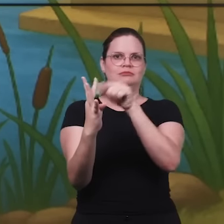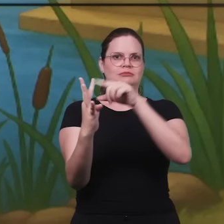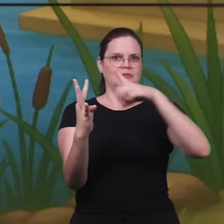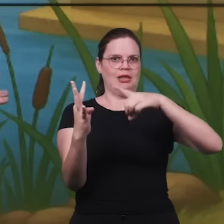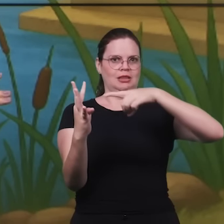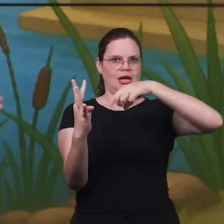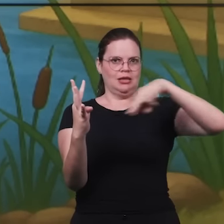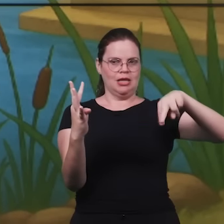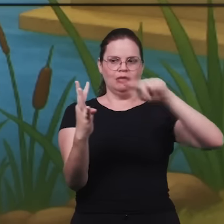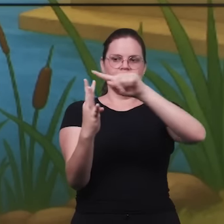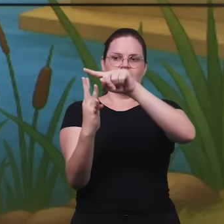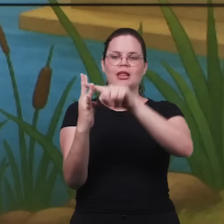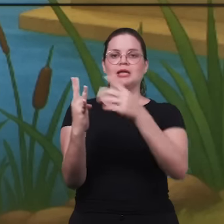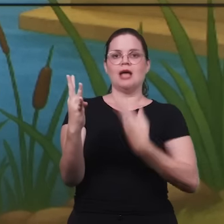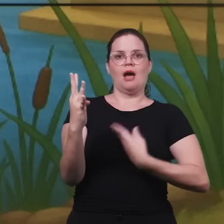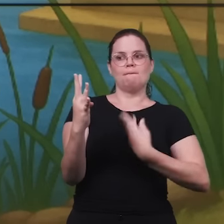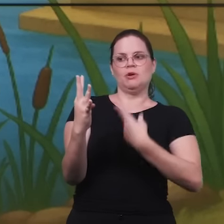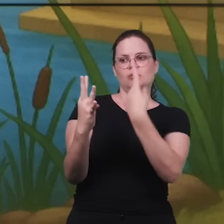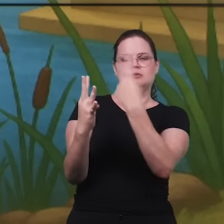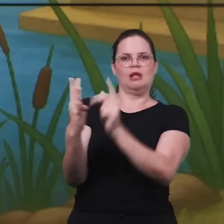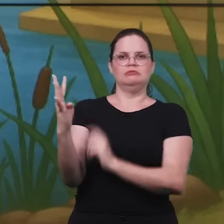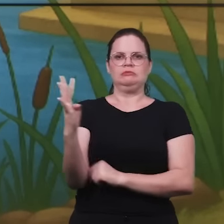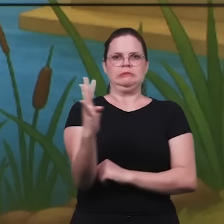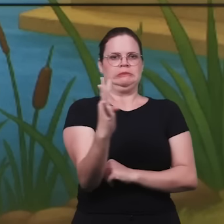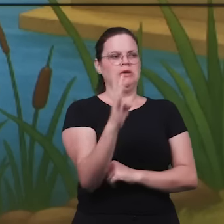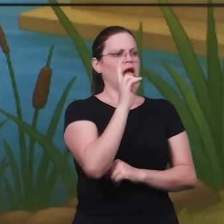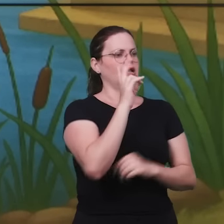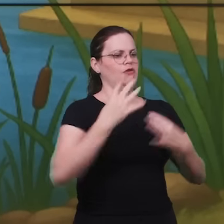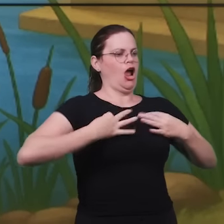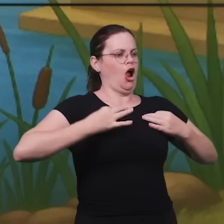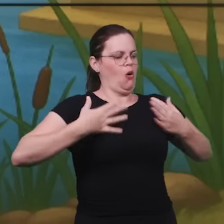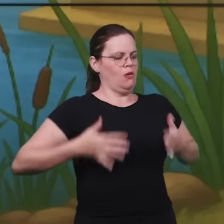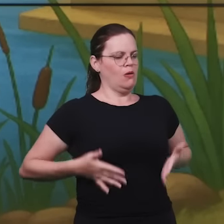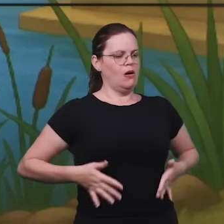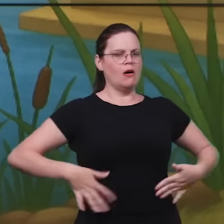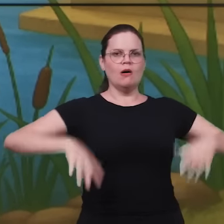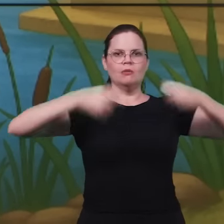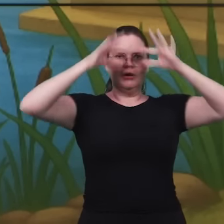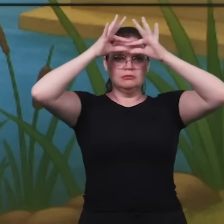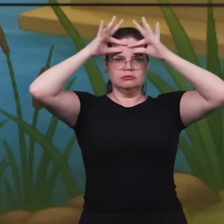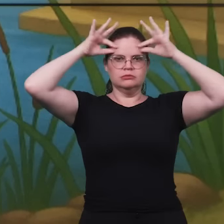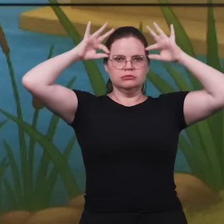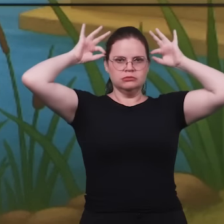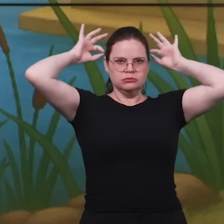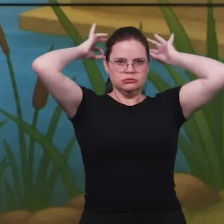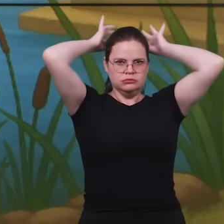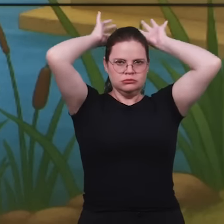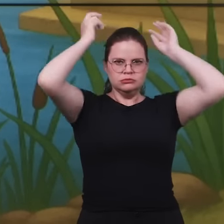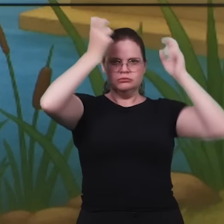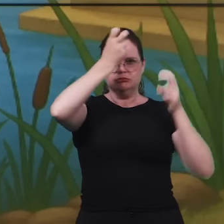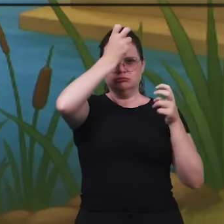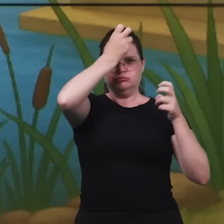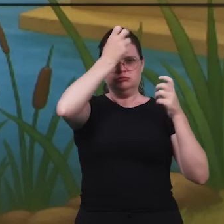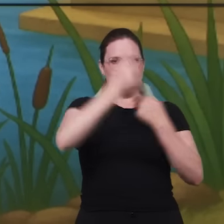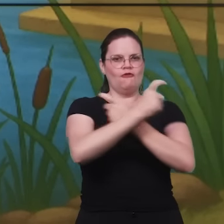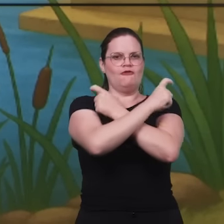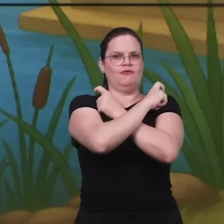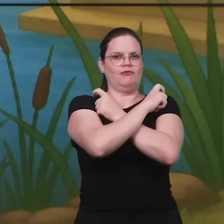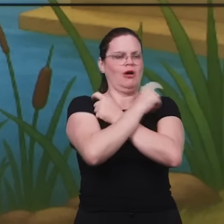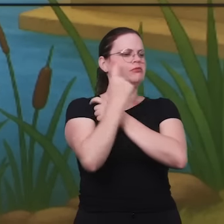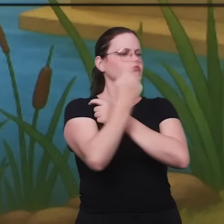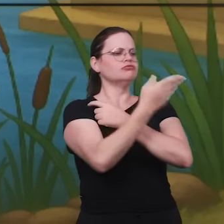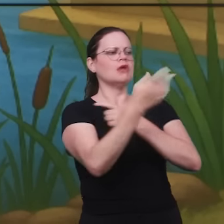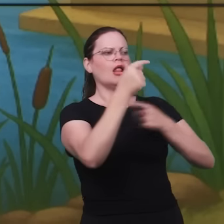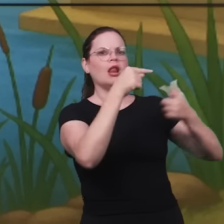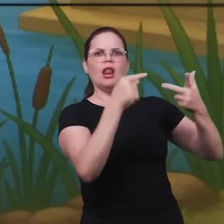roupas chiques, tinha muita coisa linda para se ver. E a comida do banquete do rei?